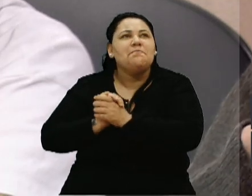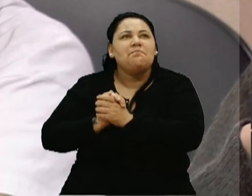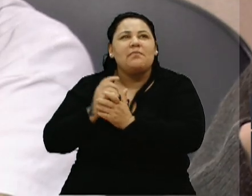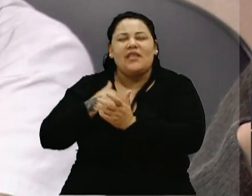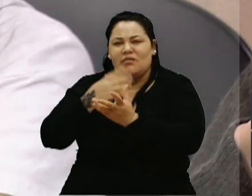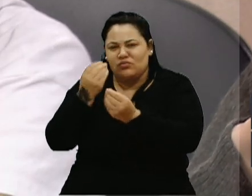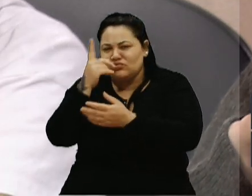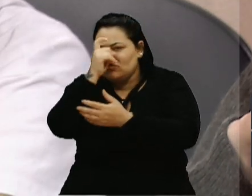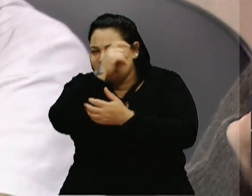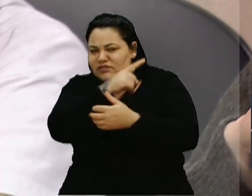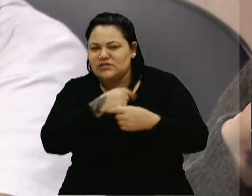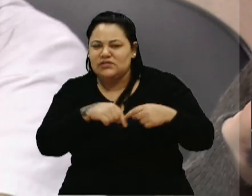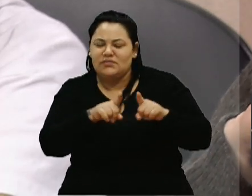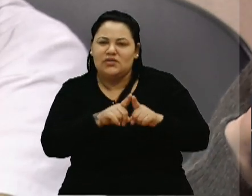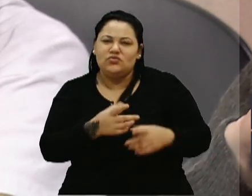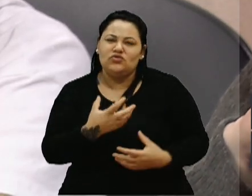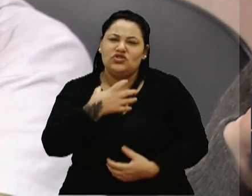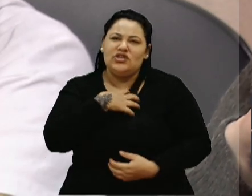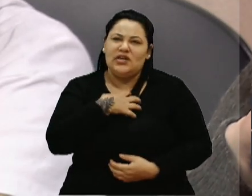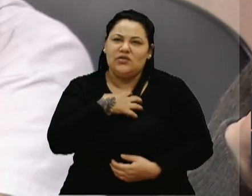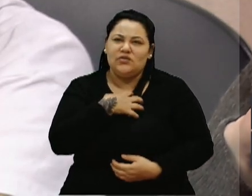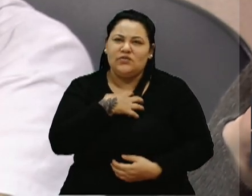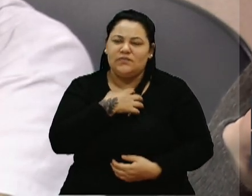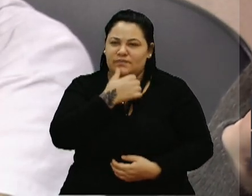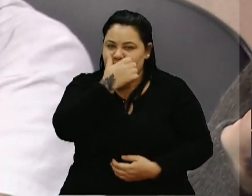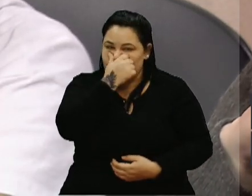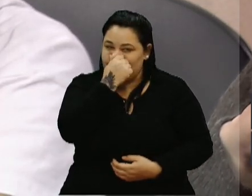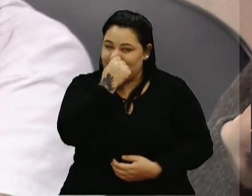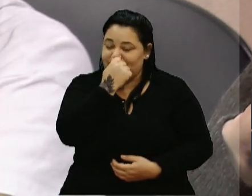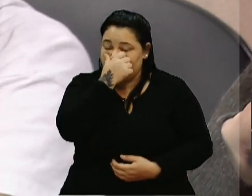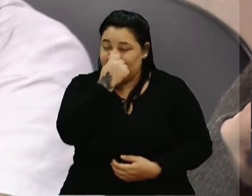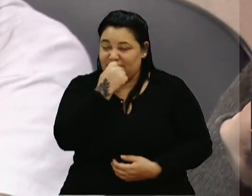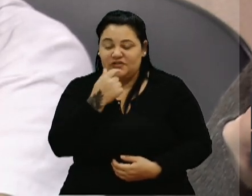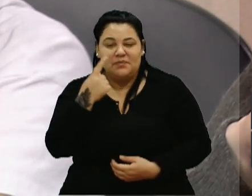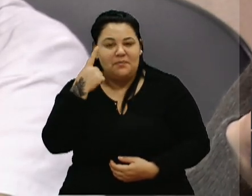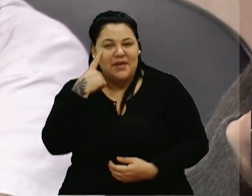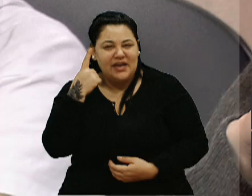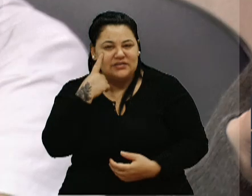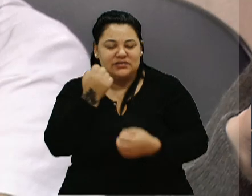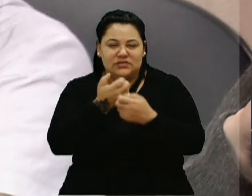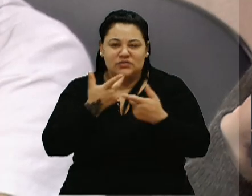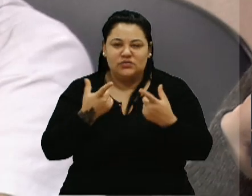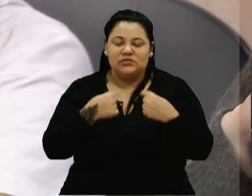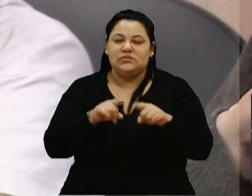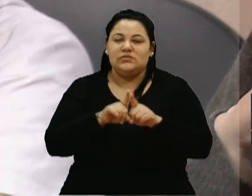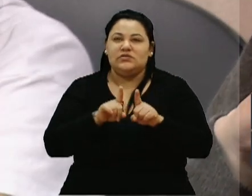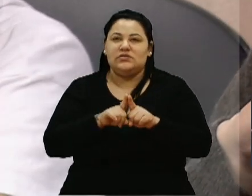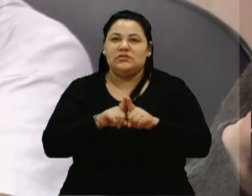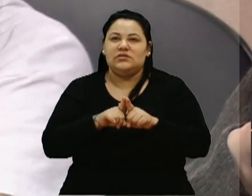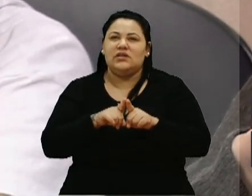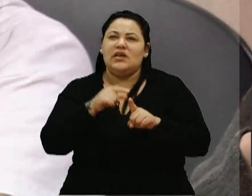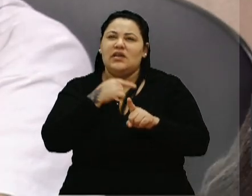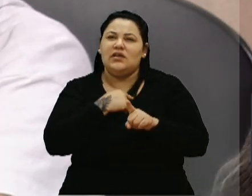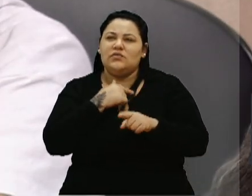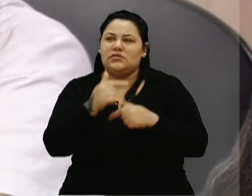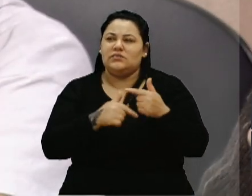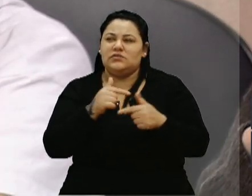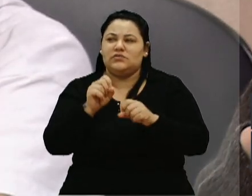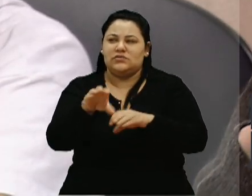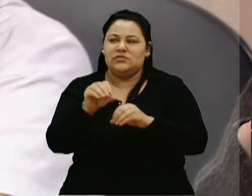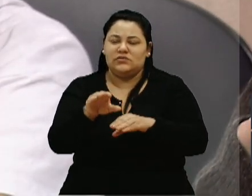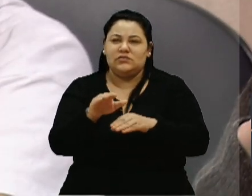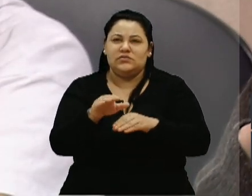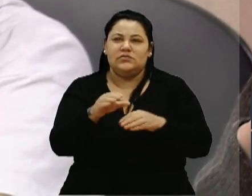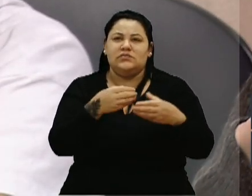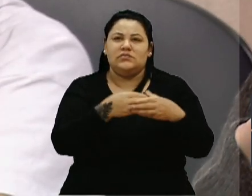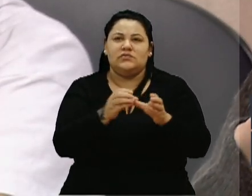difícil da forma como a gente traz essas reflexões, assim. E eu sou educador social, eu trabalho em serviço de convivência para